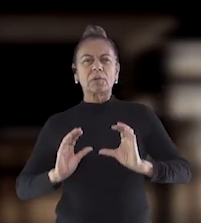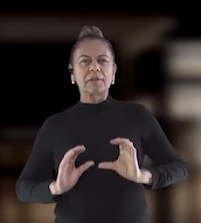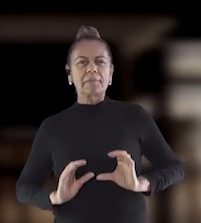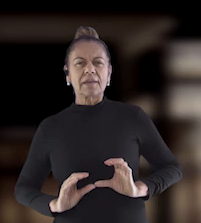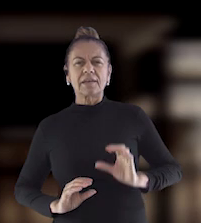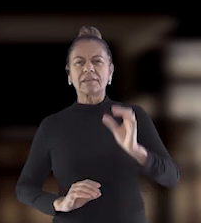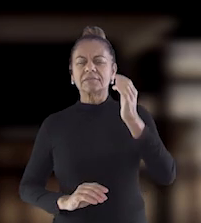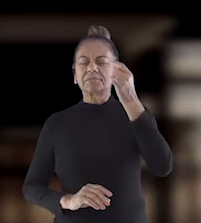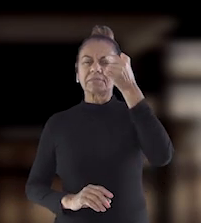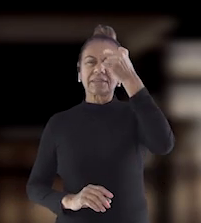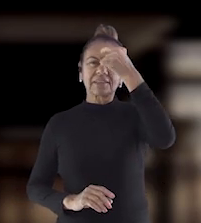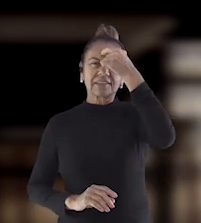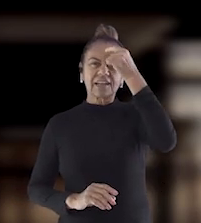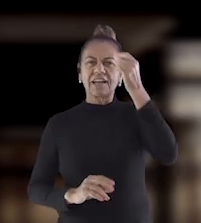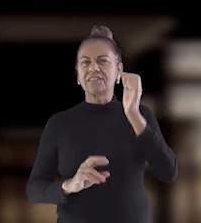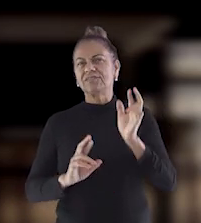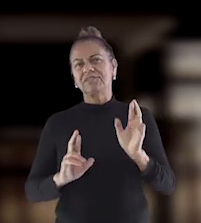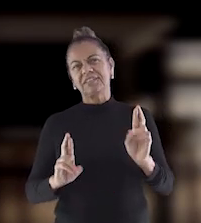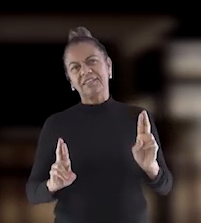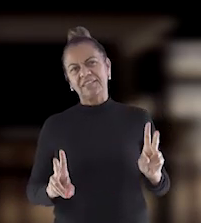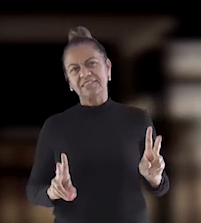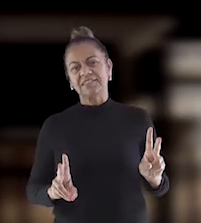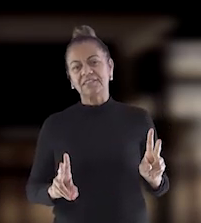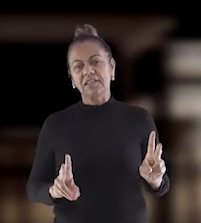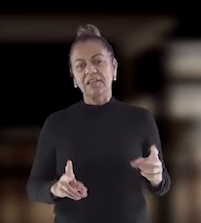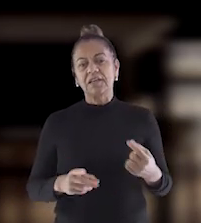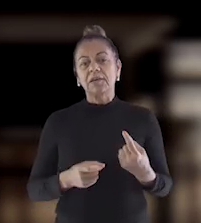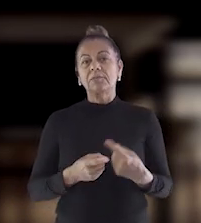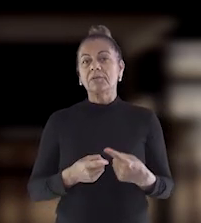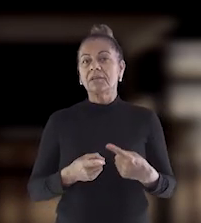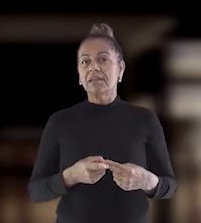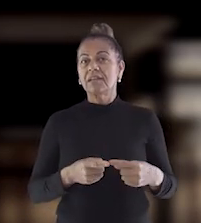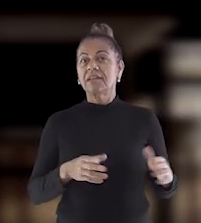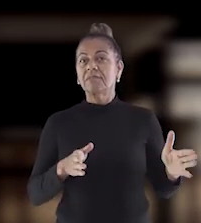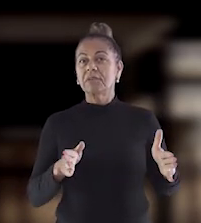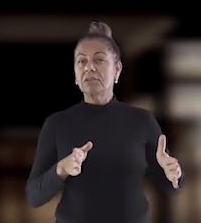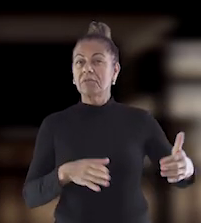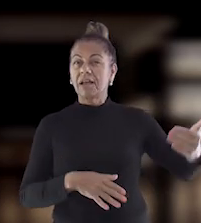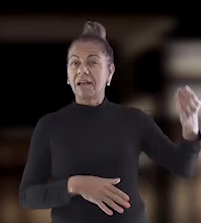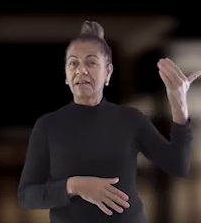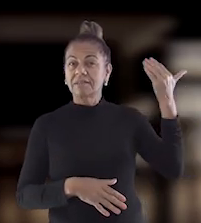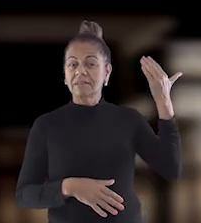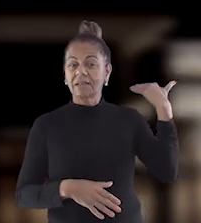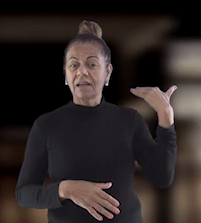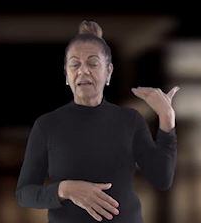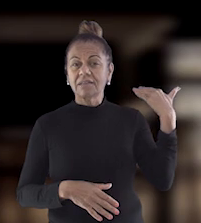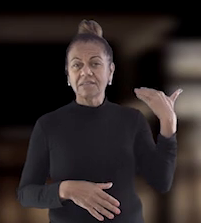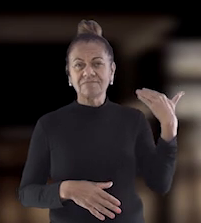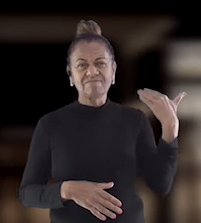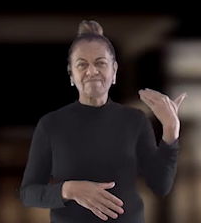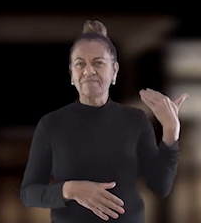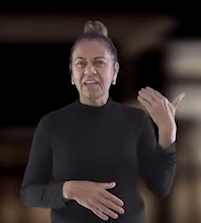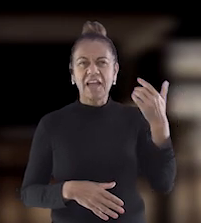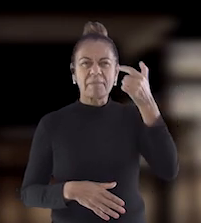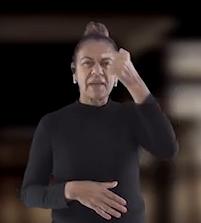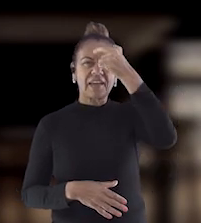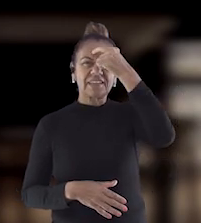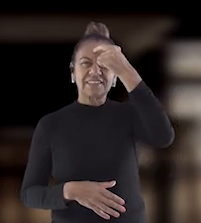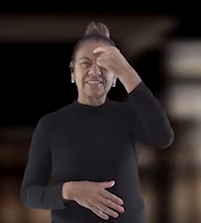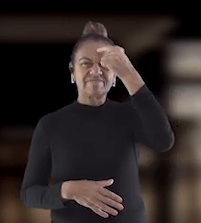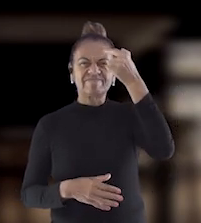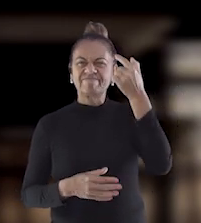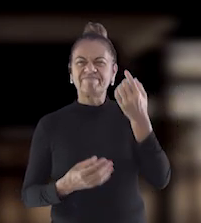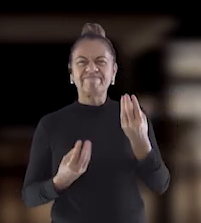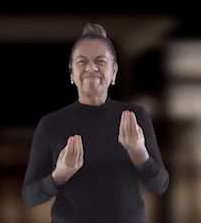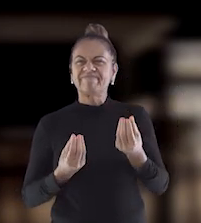Então, quer dizer, hoje eu tenho esse arrependimento. Porque se na época, se eu pensasse com a cabeça